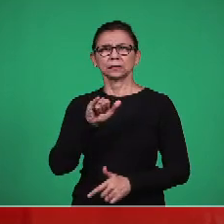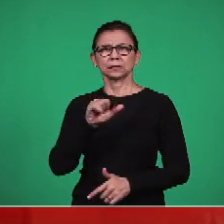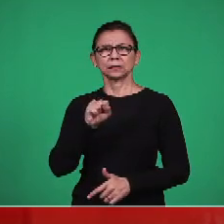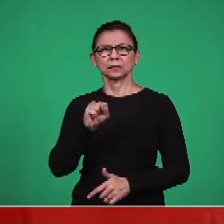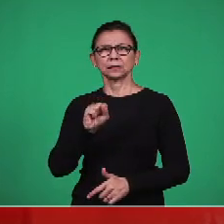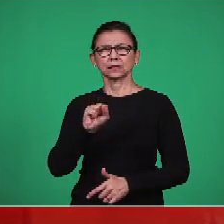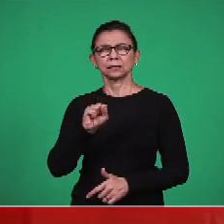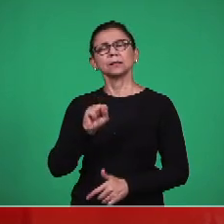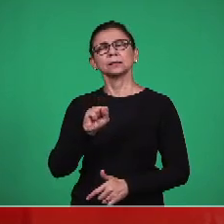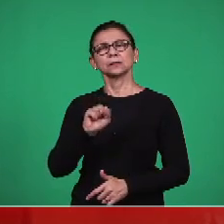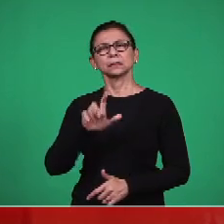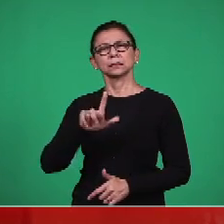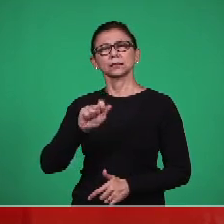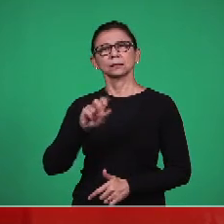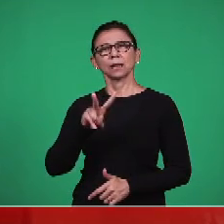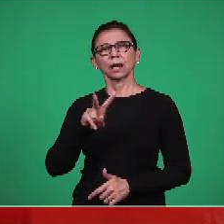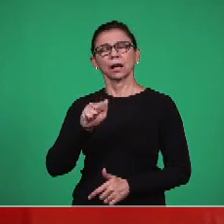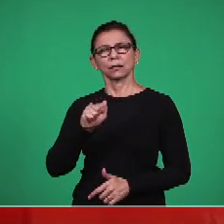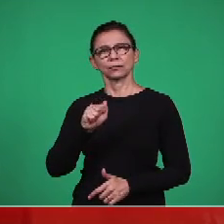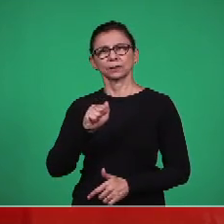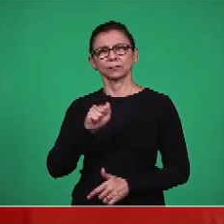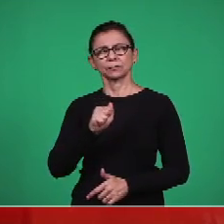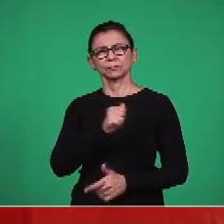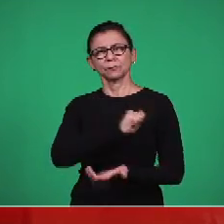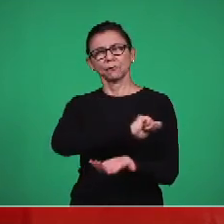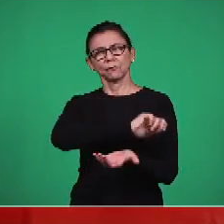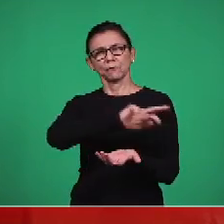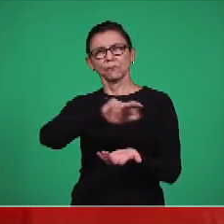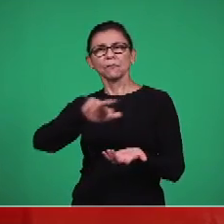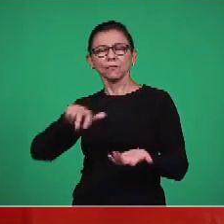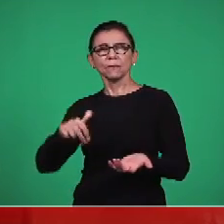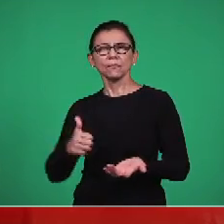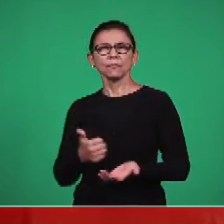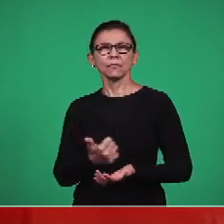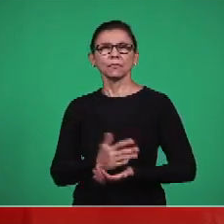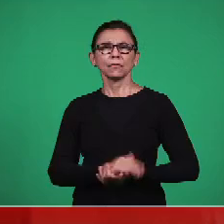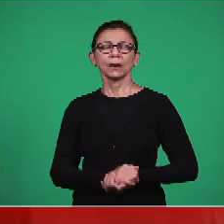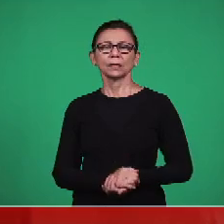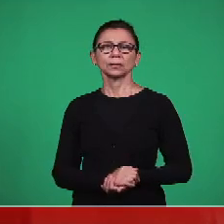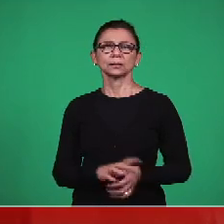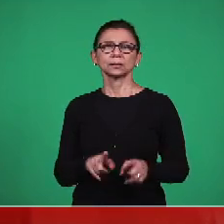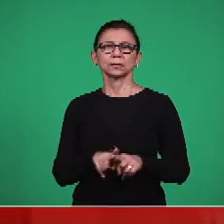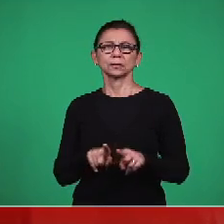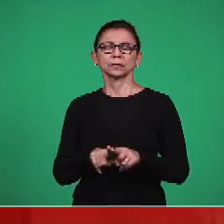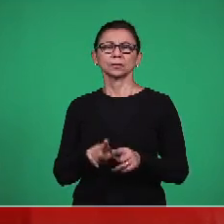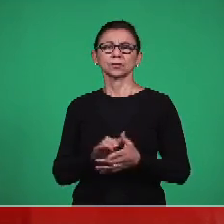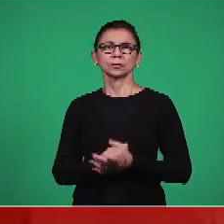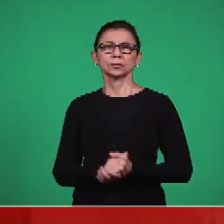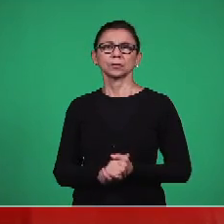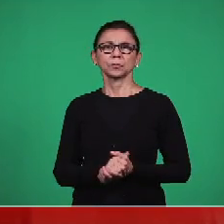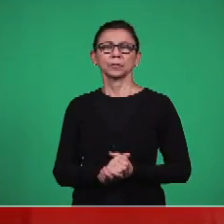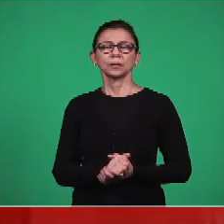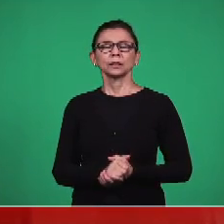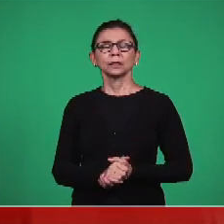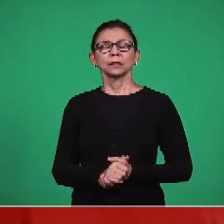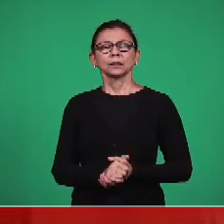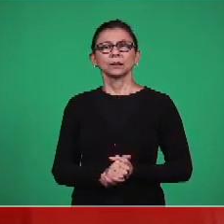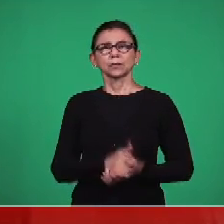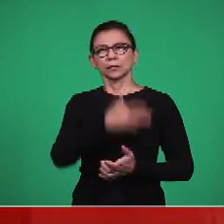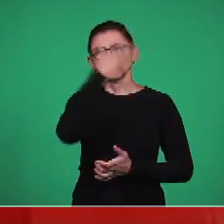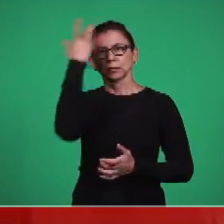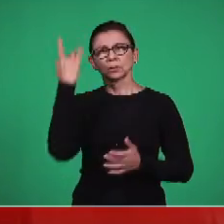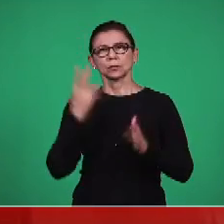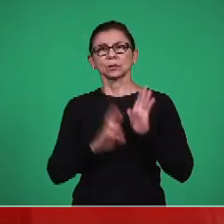e que são inúmeras, inclusive representadas pelo nosso querido irmão